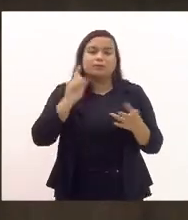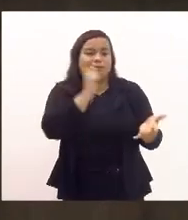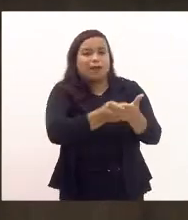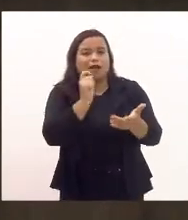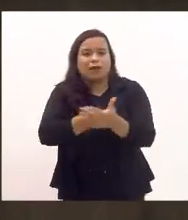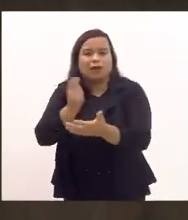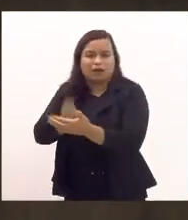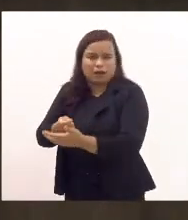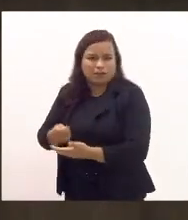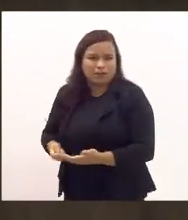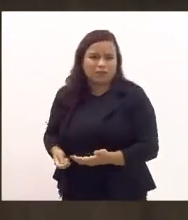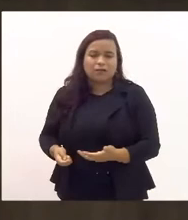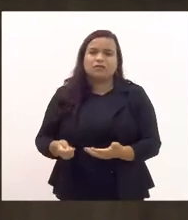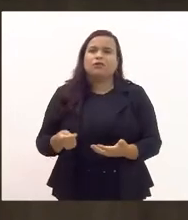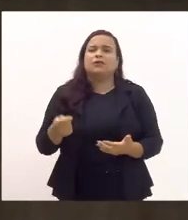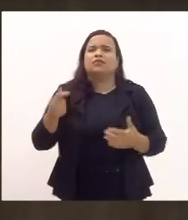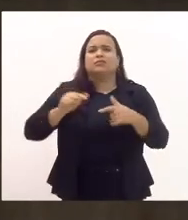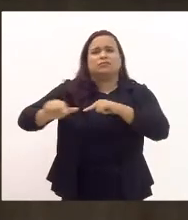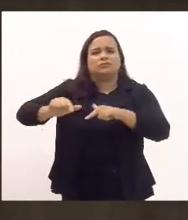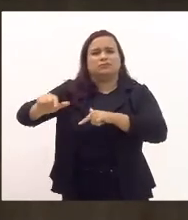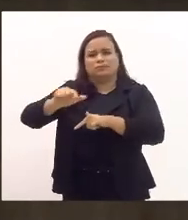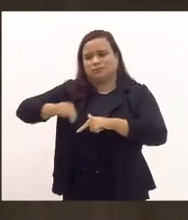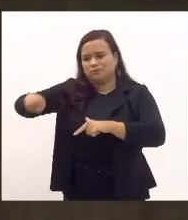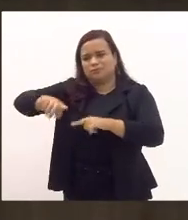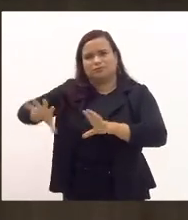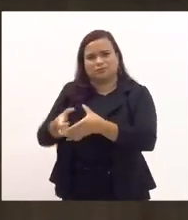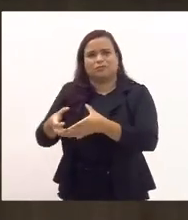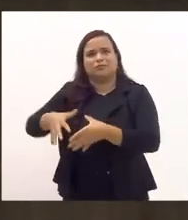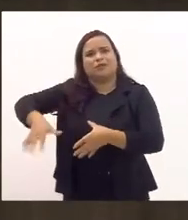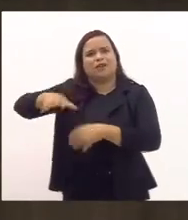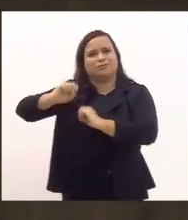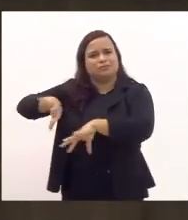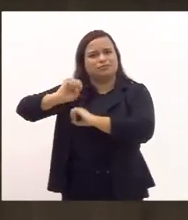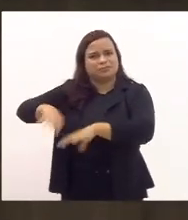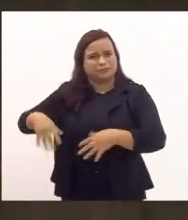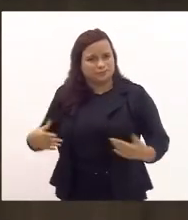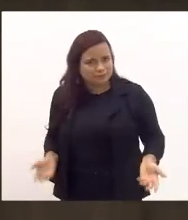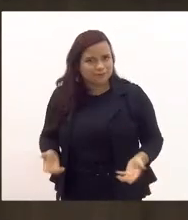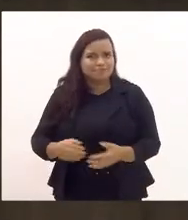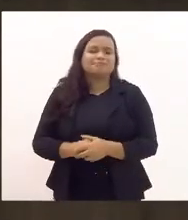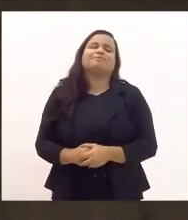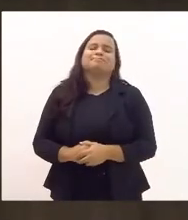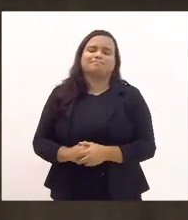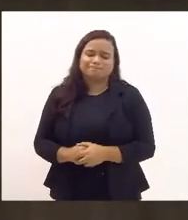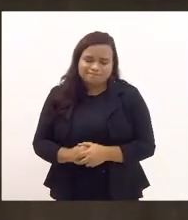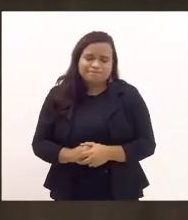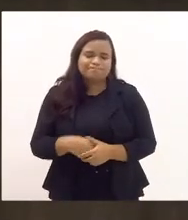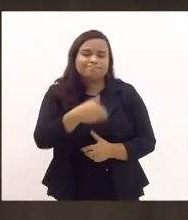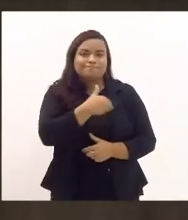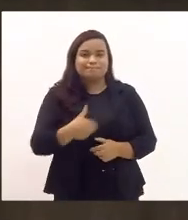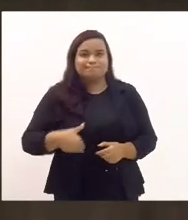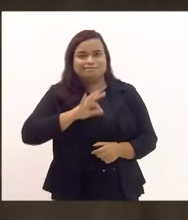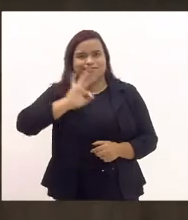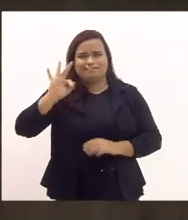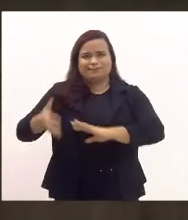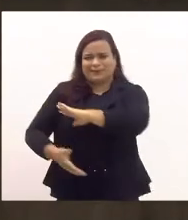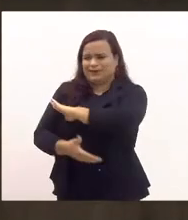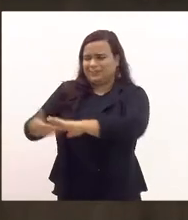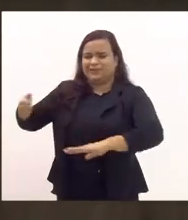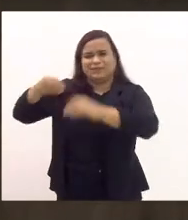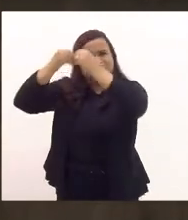pagamento dos trabalhadores da área da Educação então isso aí é uma tragédia